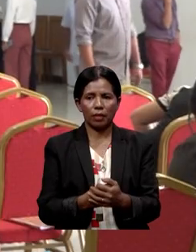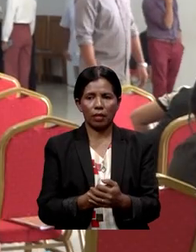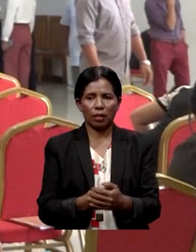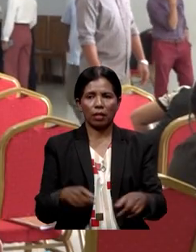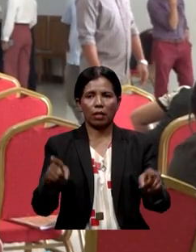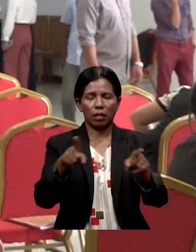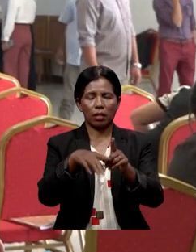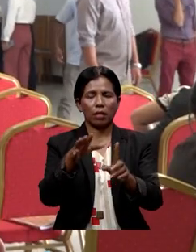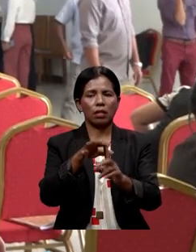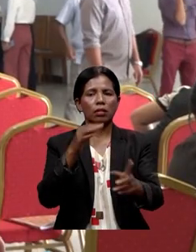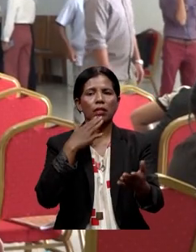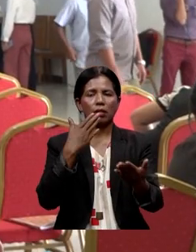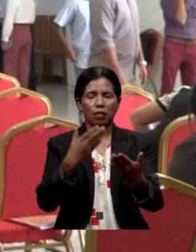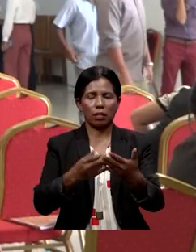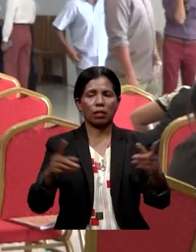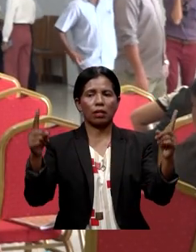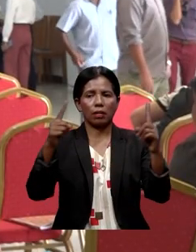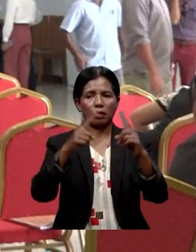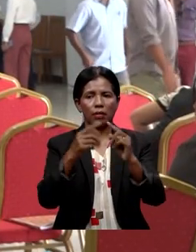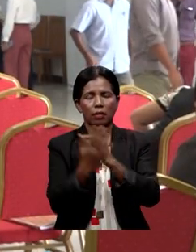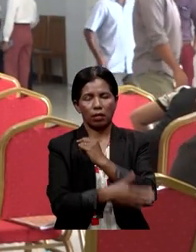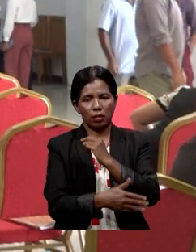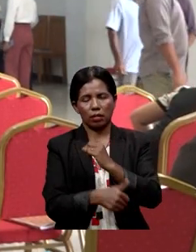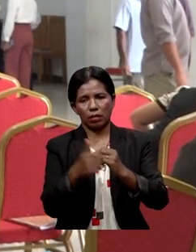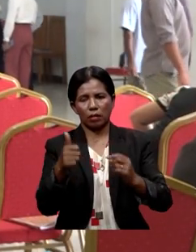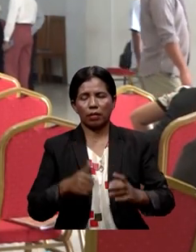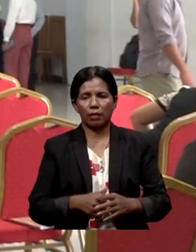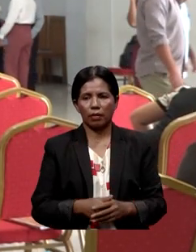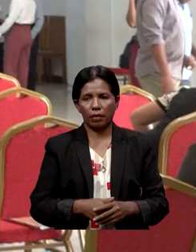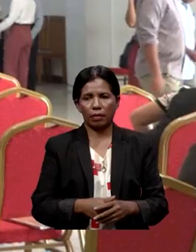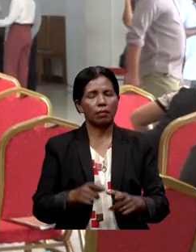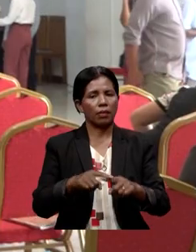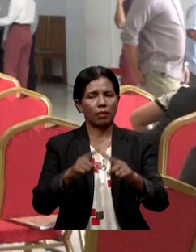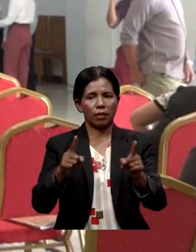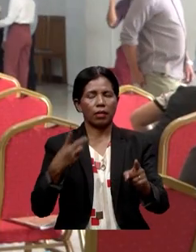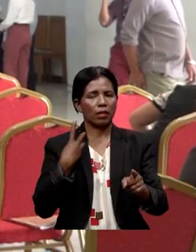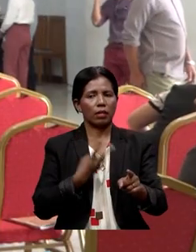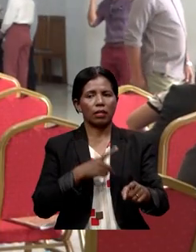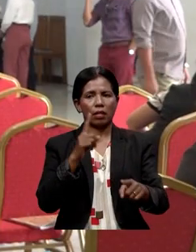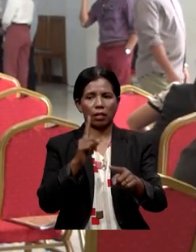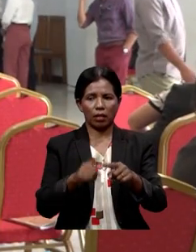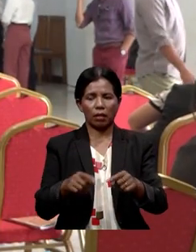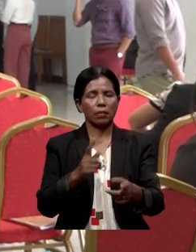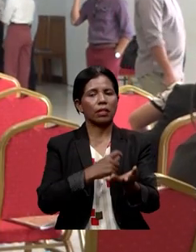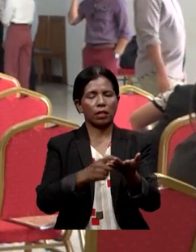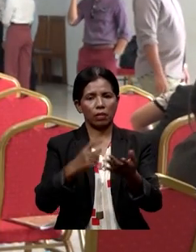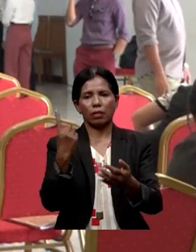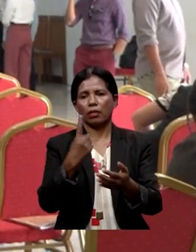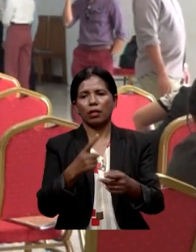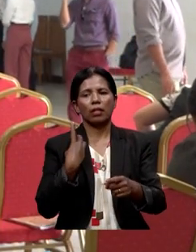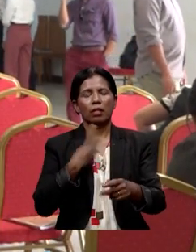a seleção dia ba na ação ser selo. A mais ver e tela vela aí a prática de